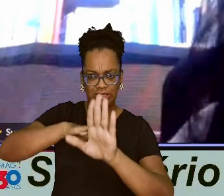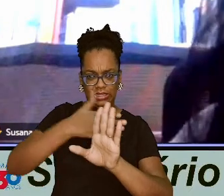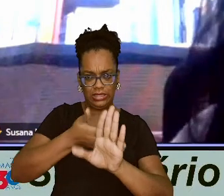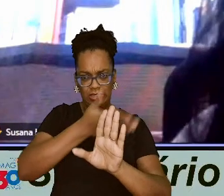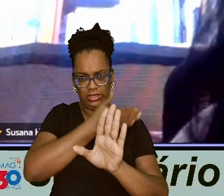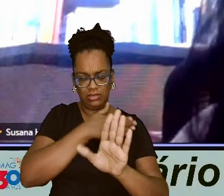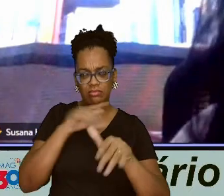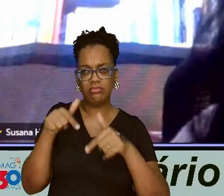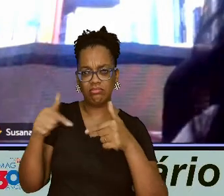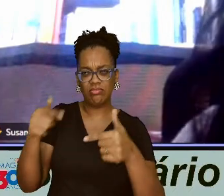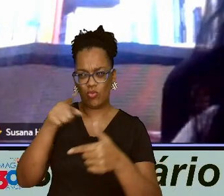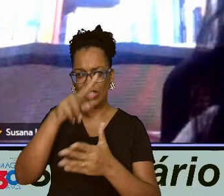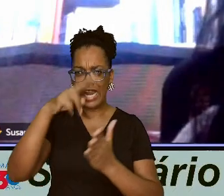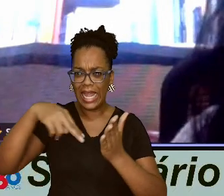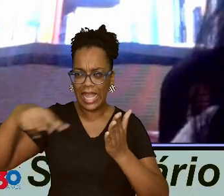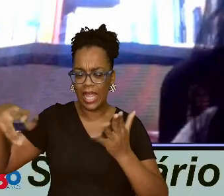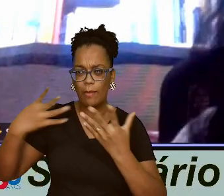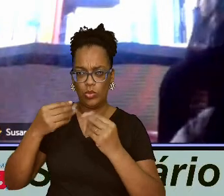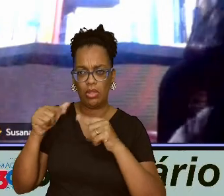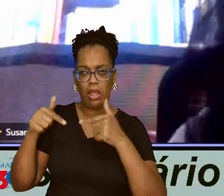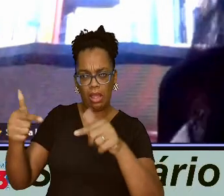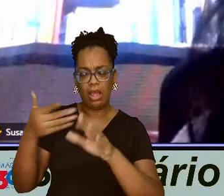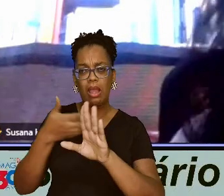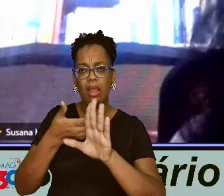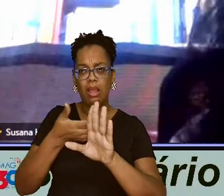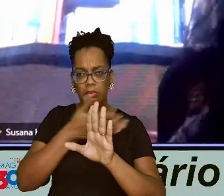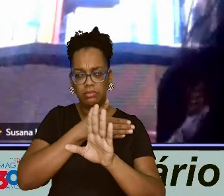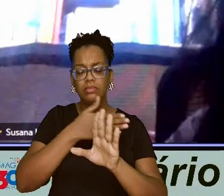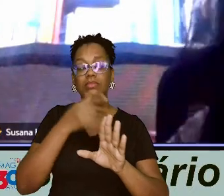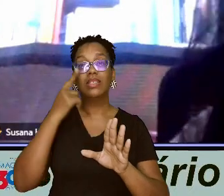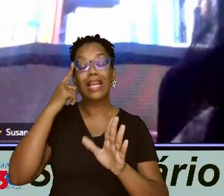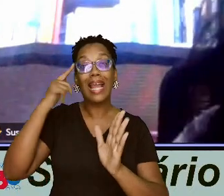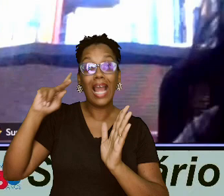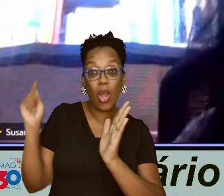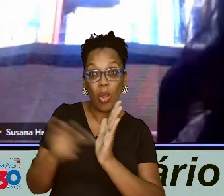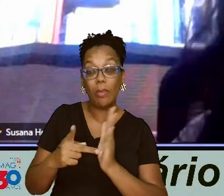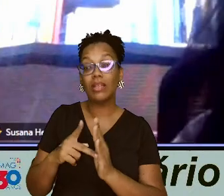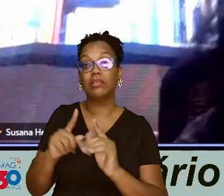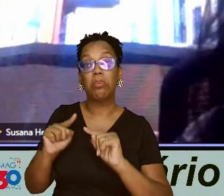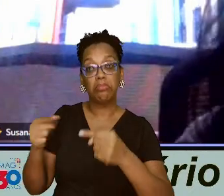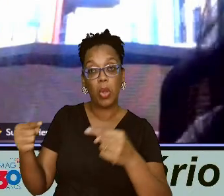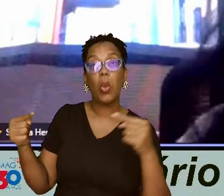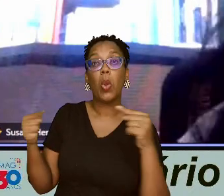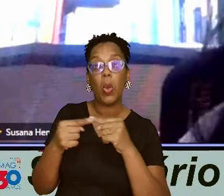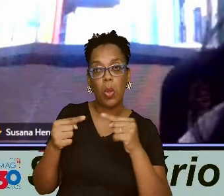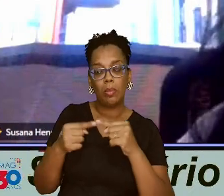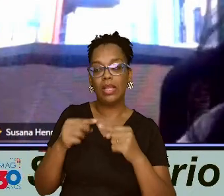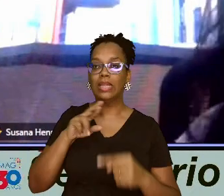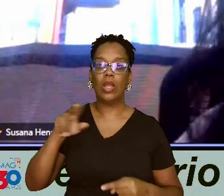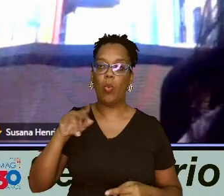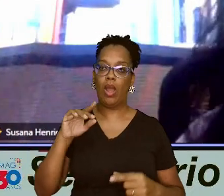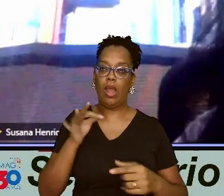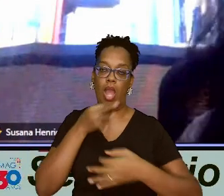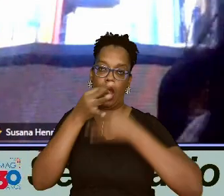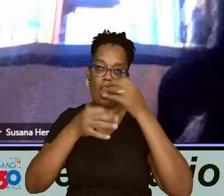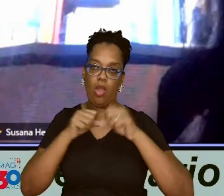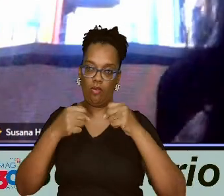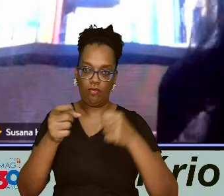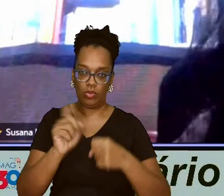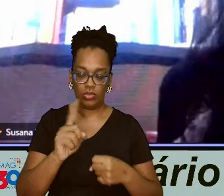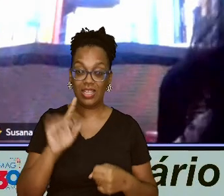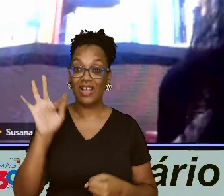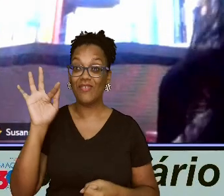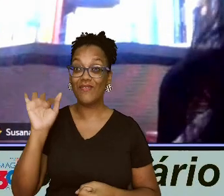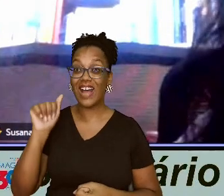precedente. Vocês leram muito caso em que ele foi aplicado e que realmente era caso de aplicação do precedente, não era caso de reforço argumentativo, e a Fazenda